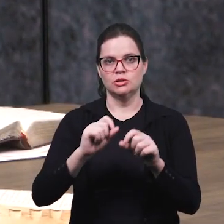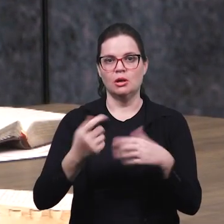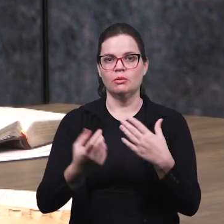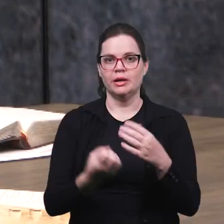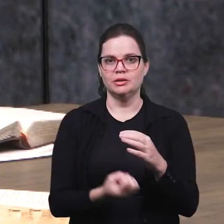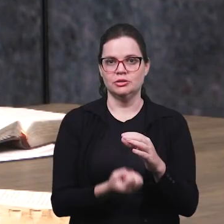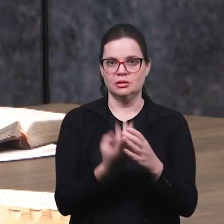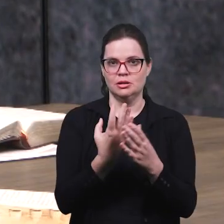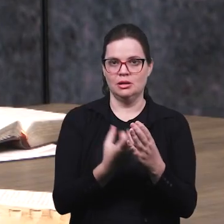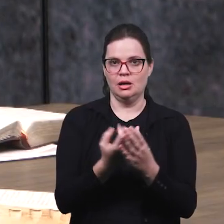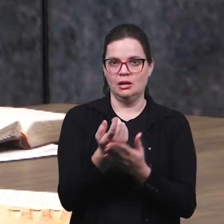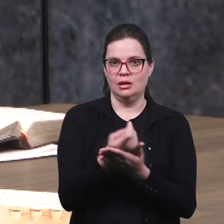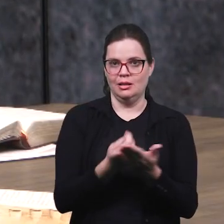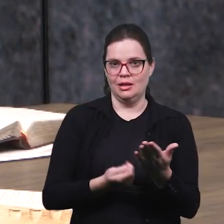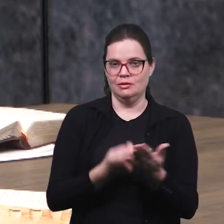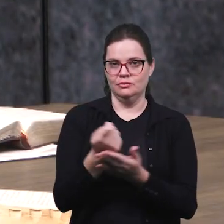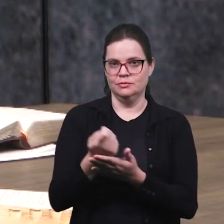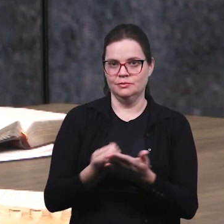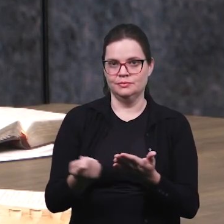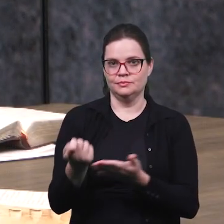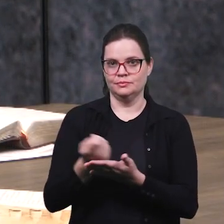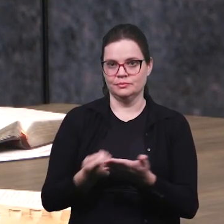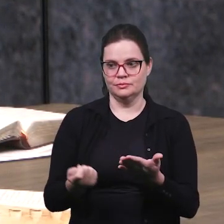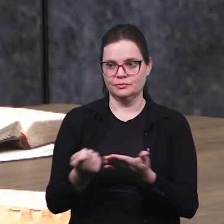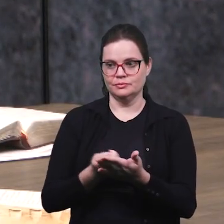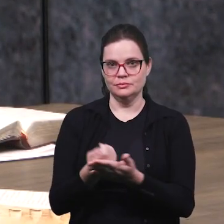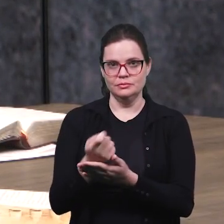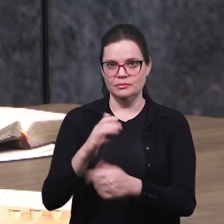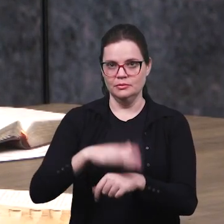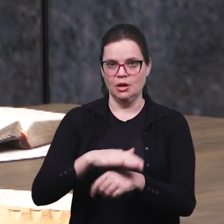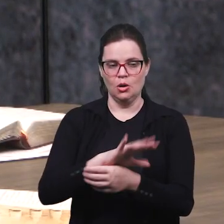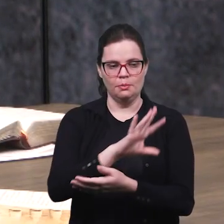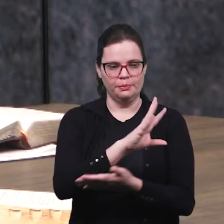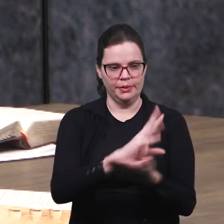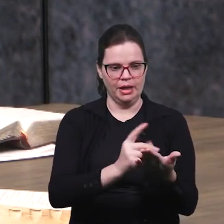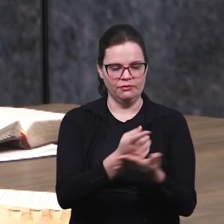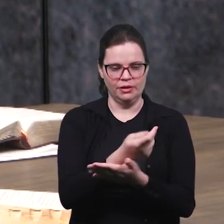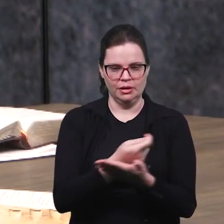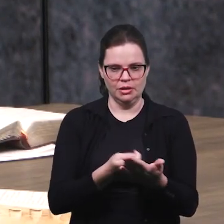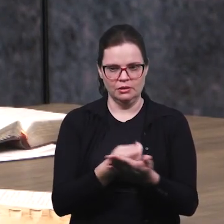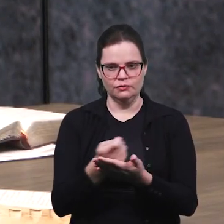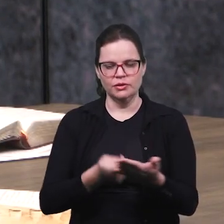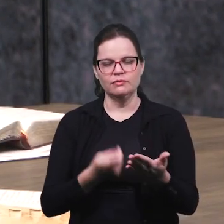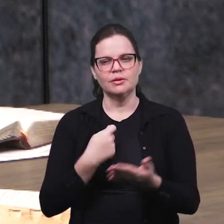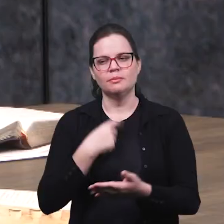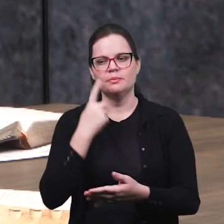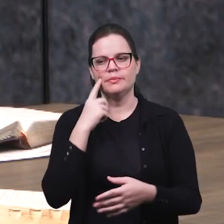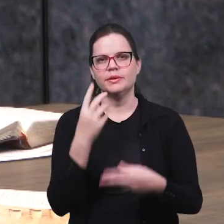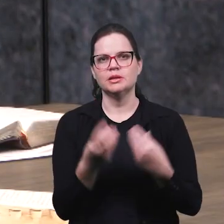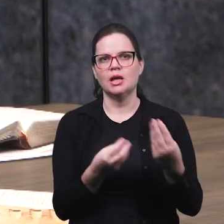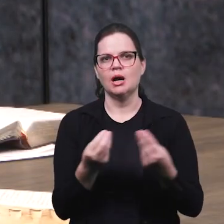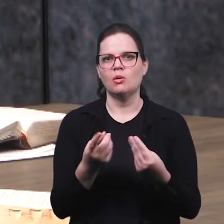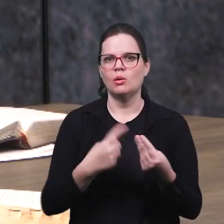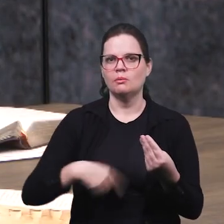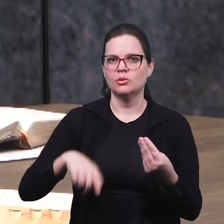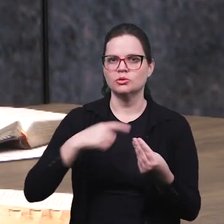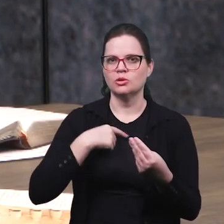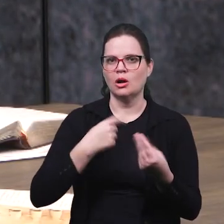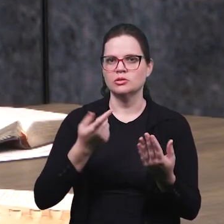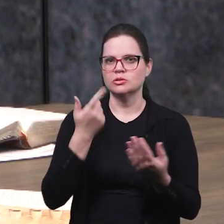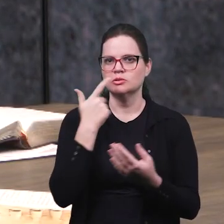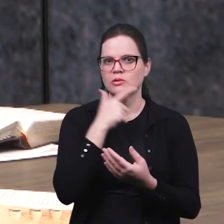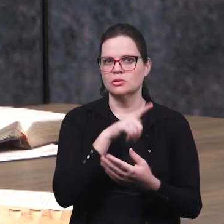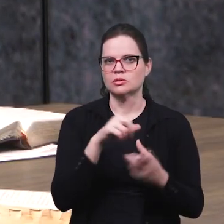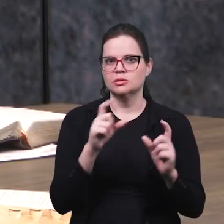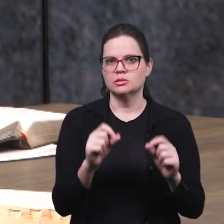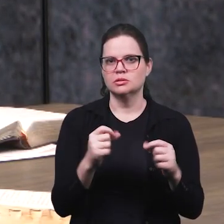dos livros. Os livros eram reproduzidos de maneira manuscrita. E aí a gente pode perguntar, como é que chegaram até nós obras, por exemplo,